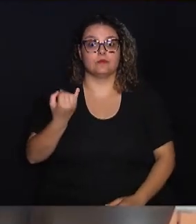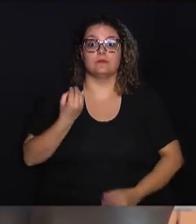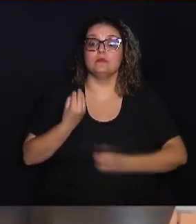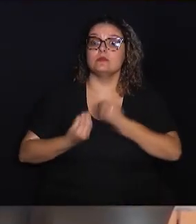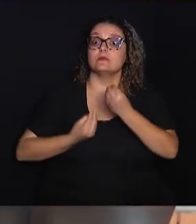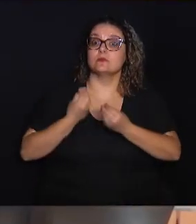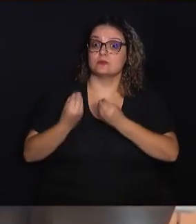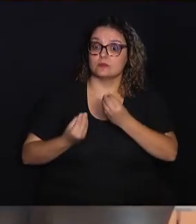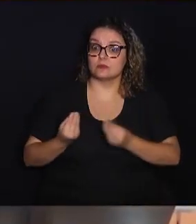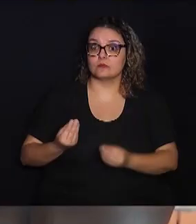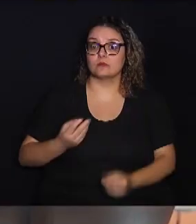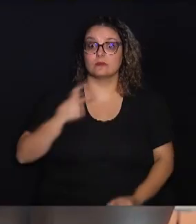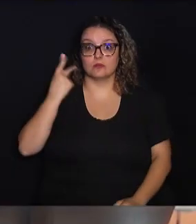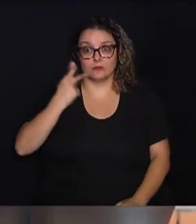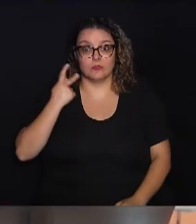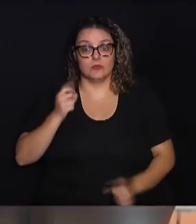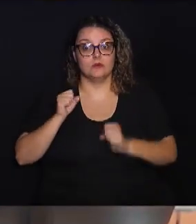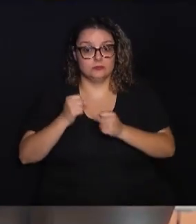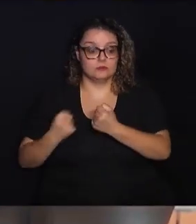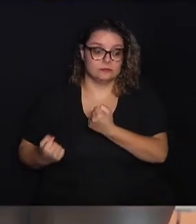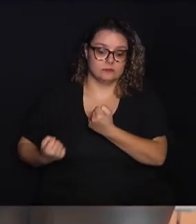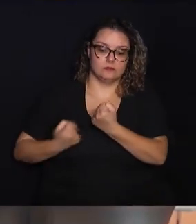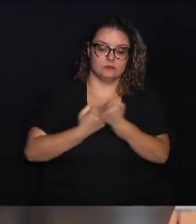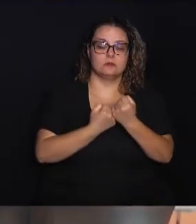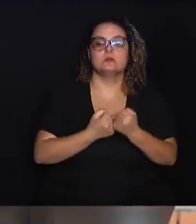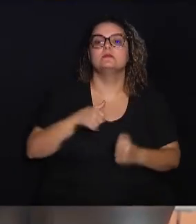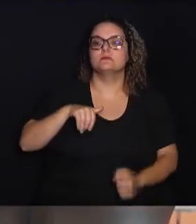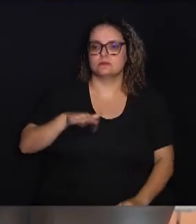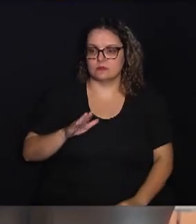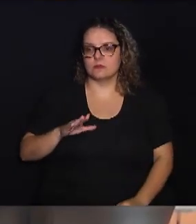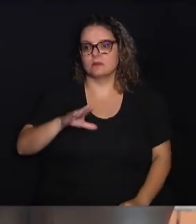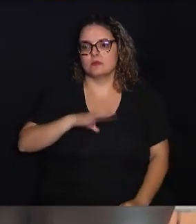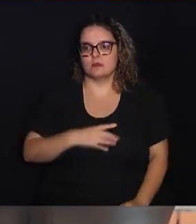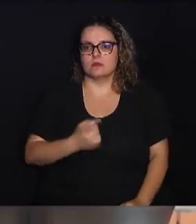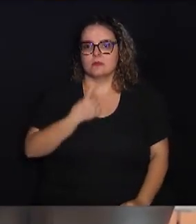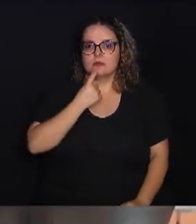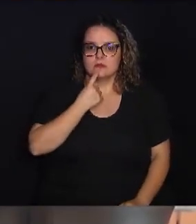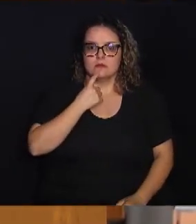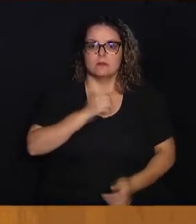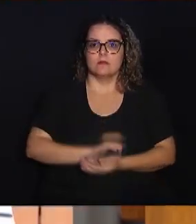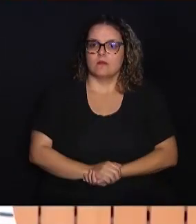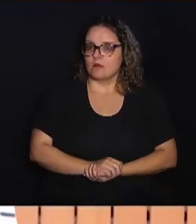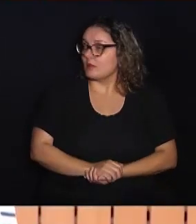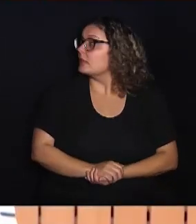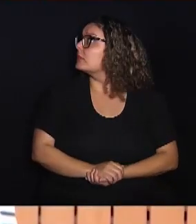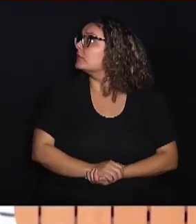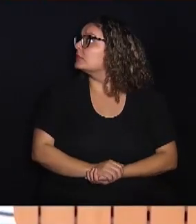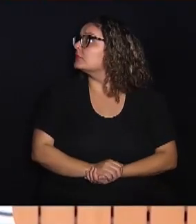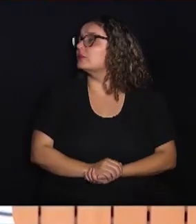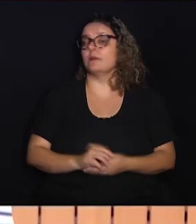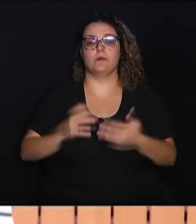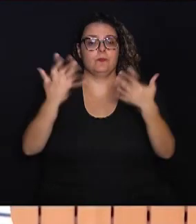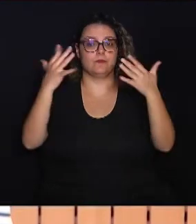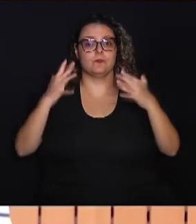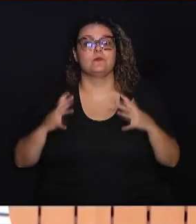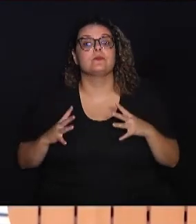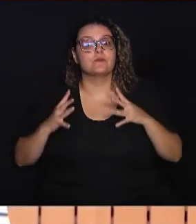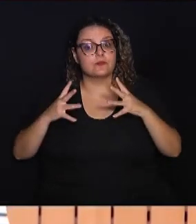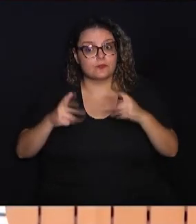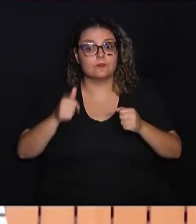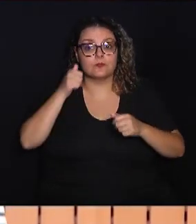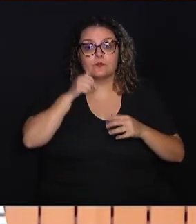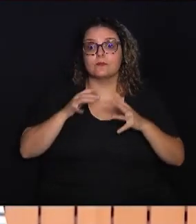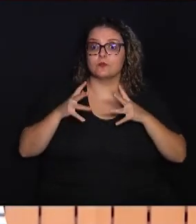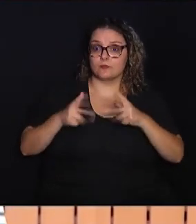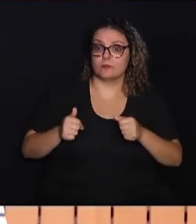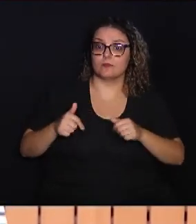o Parlamento pode apoiar ainda mais o município de Campinas parabenizo também todos aqueles e aquelas